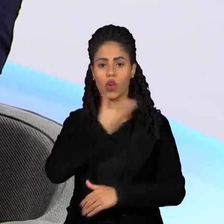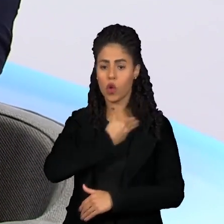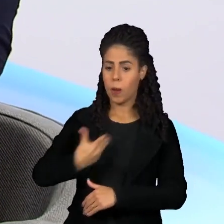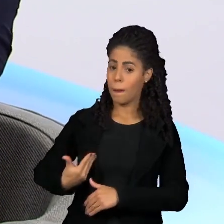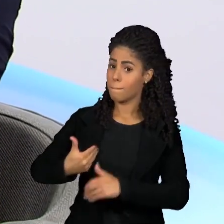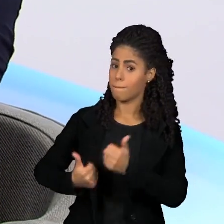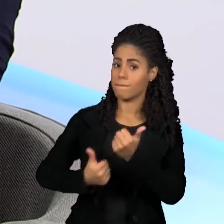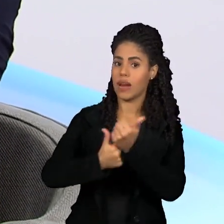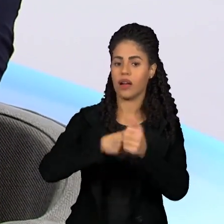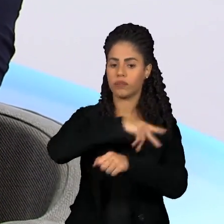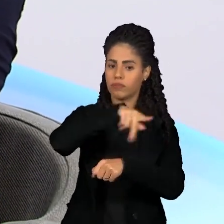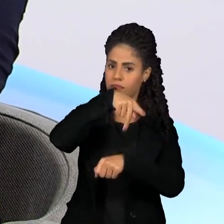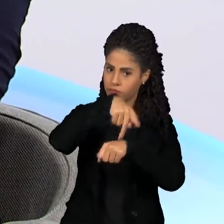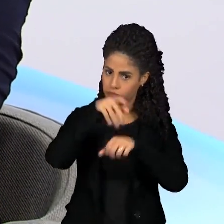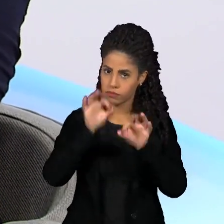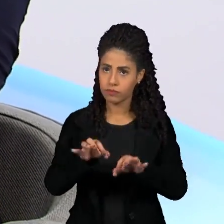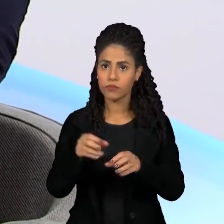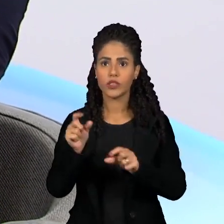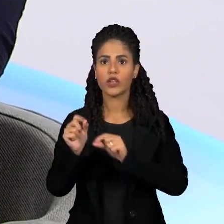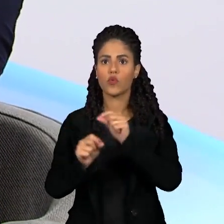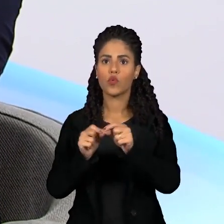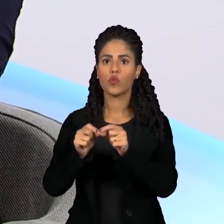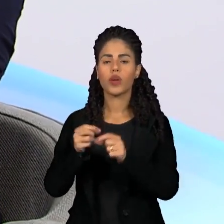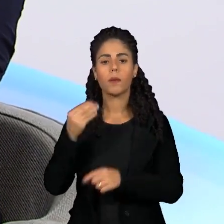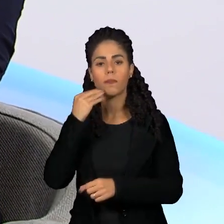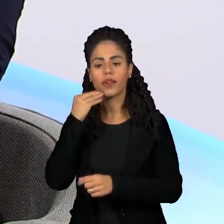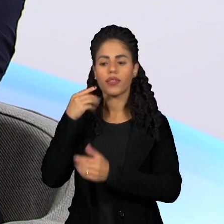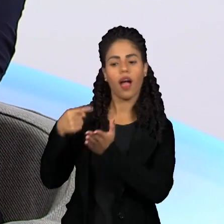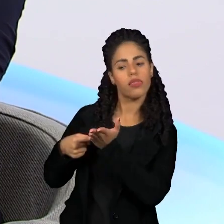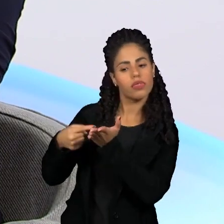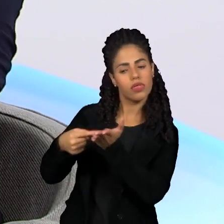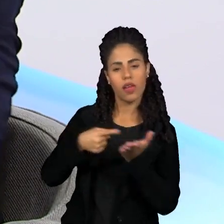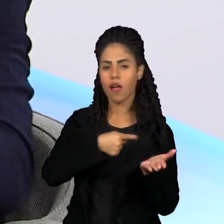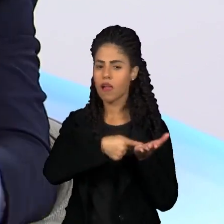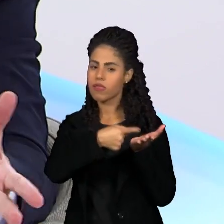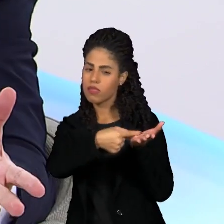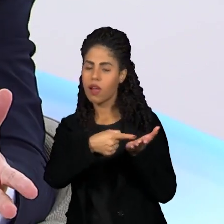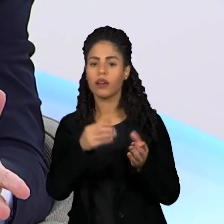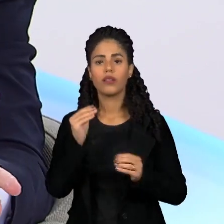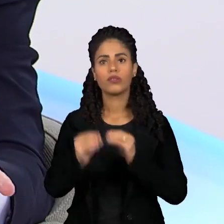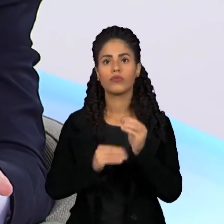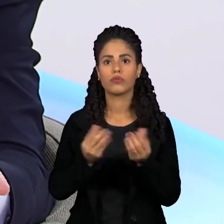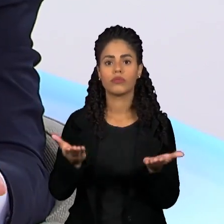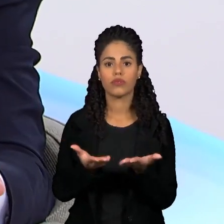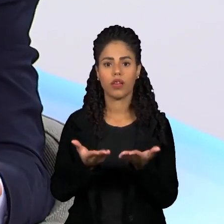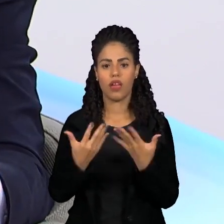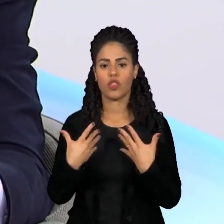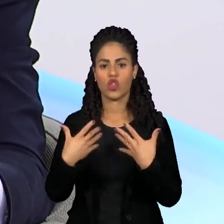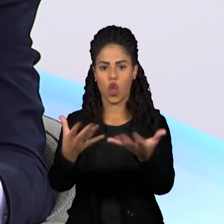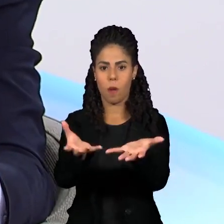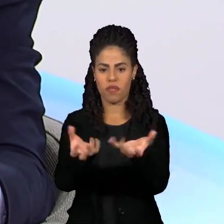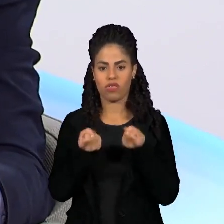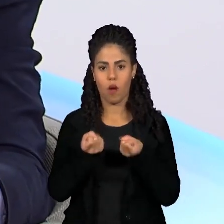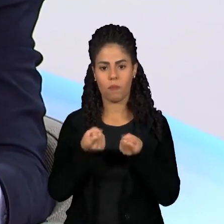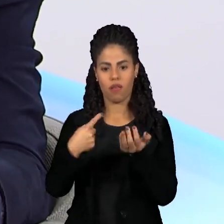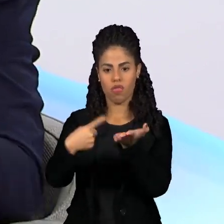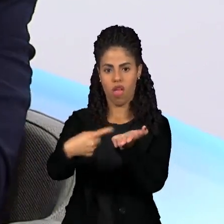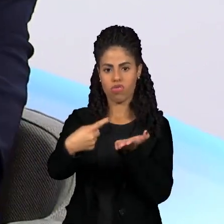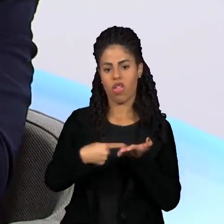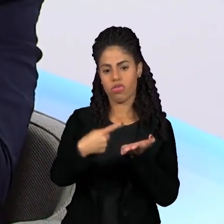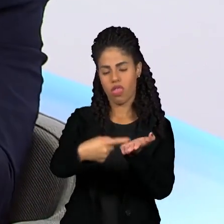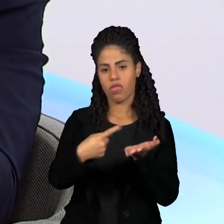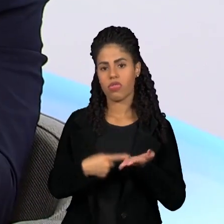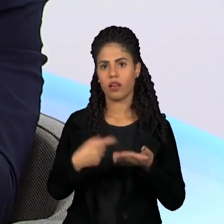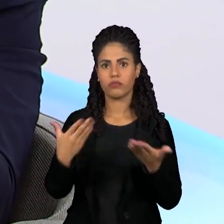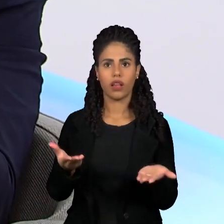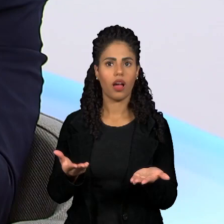do país para ter composição política, viria o tal do toma lá da cá, o troca-troca, não é possível. Ou